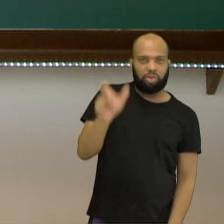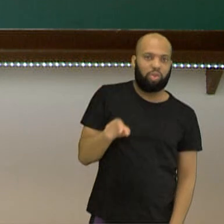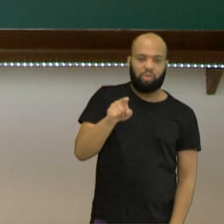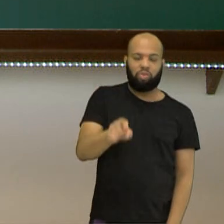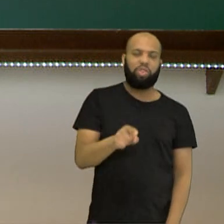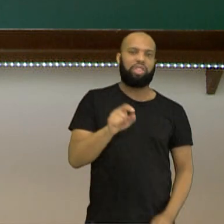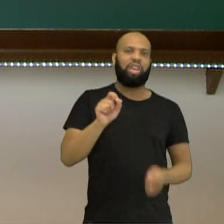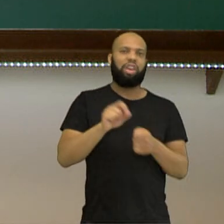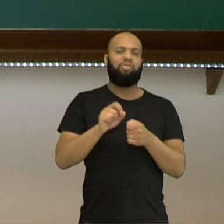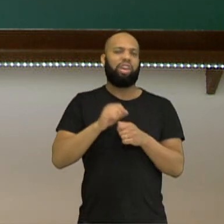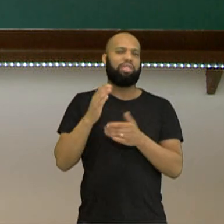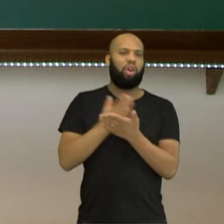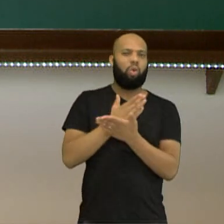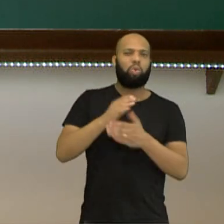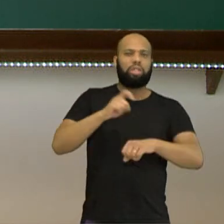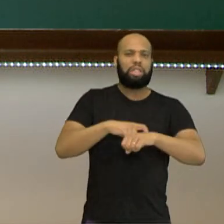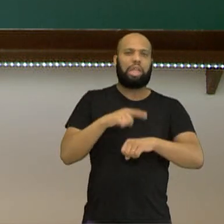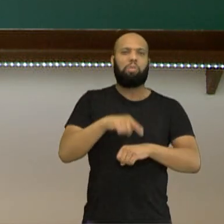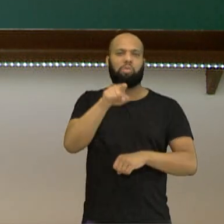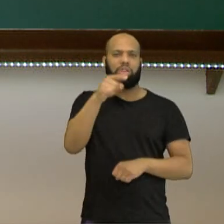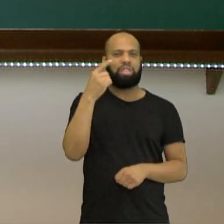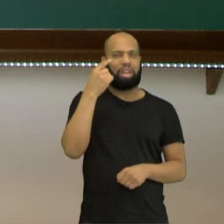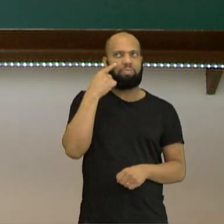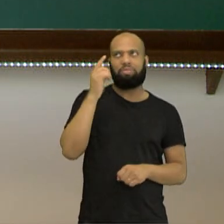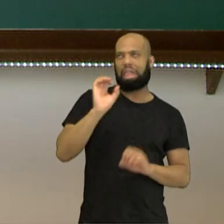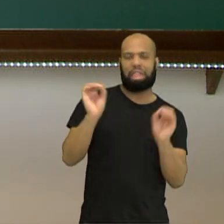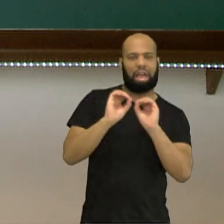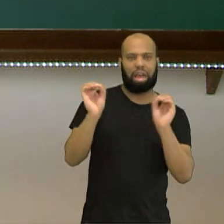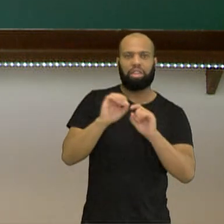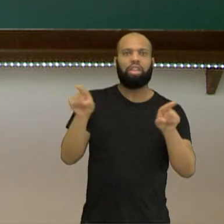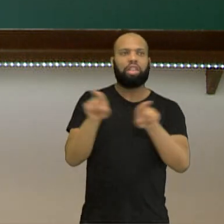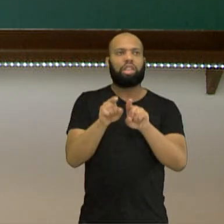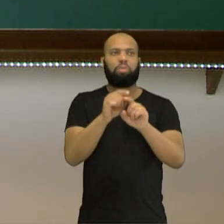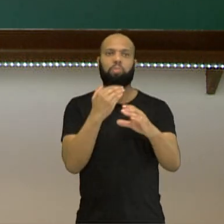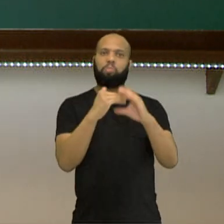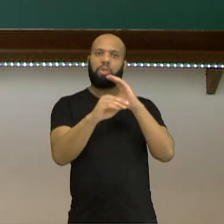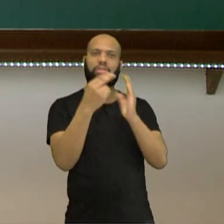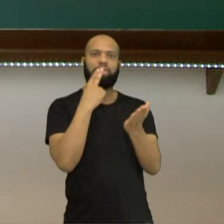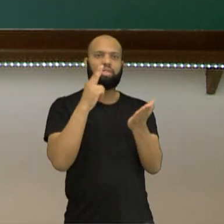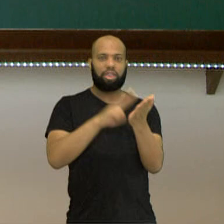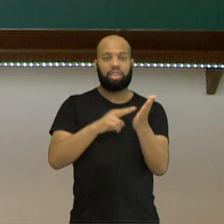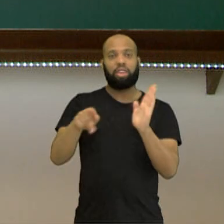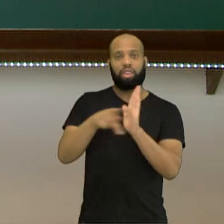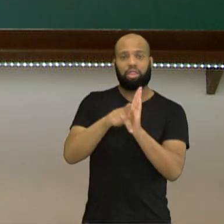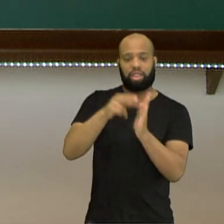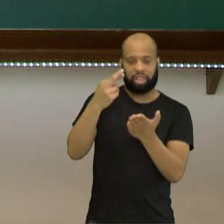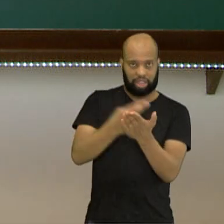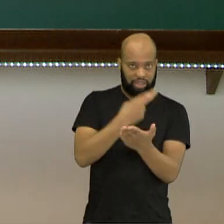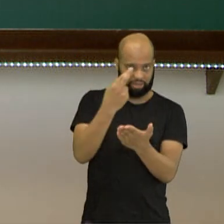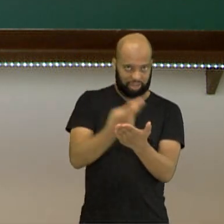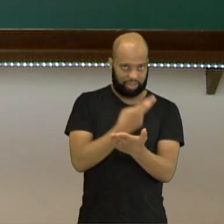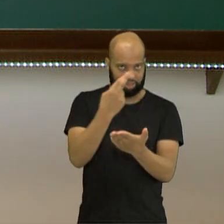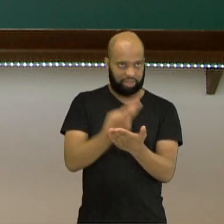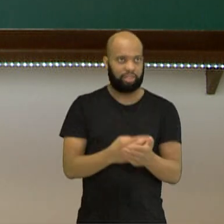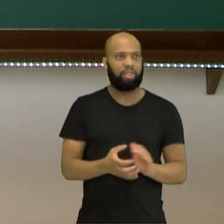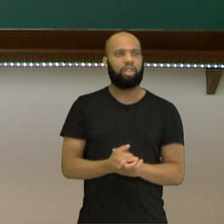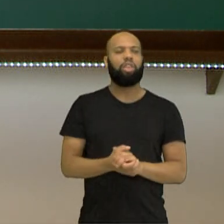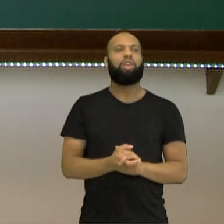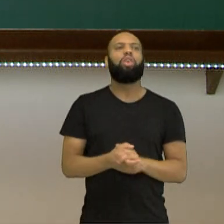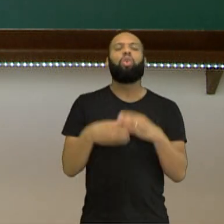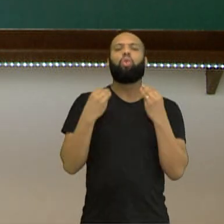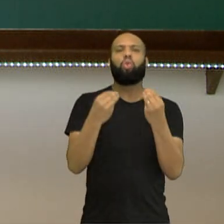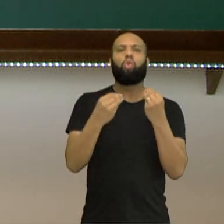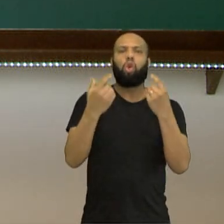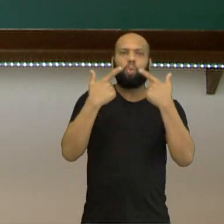tempo que não vê, manda cartinha. Ou ainda, para aquela revista, para aquele jornal. Hein? Vamos ver, como é que é a